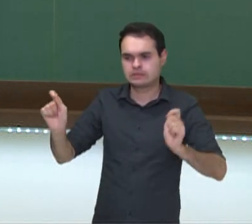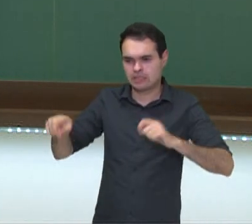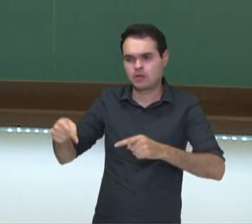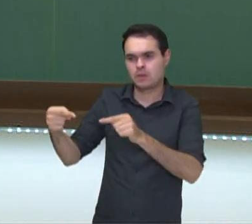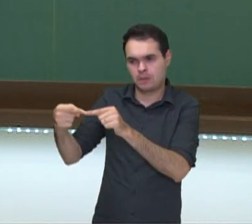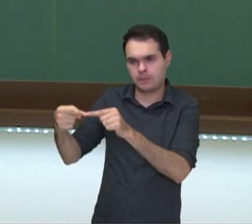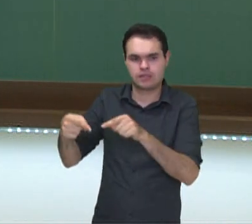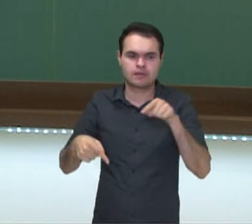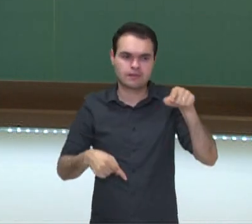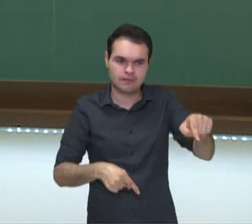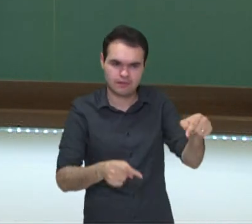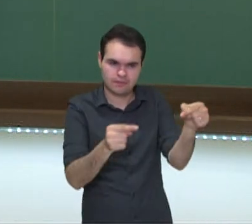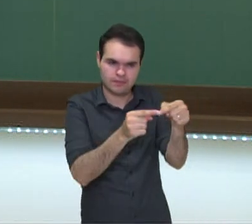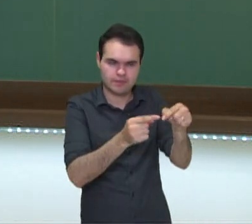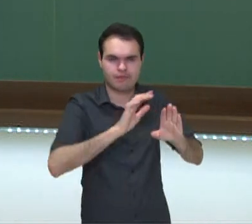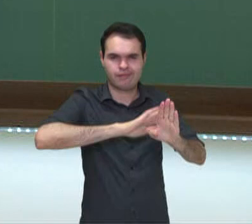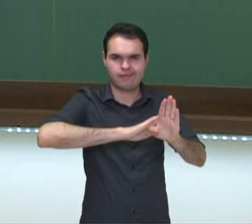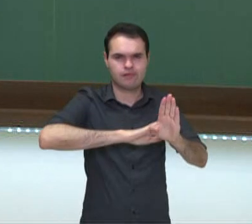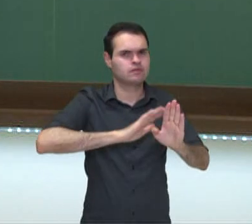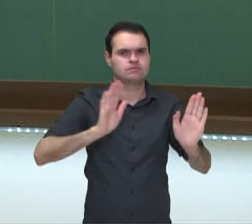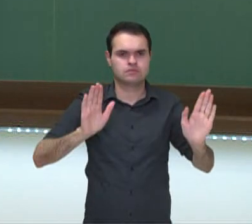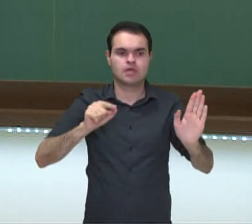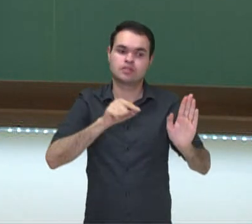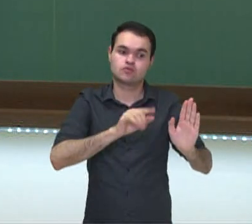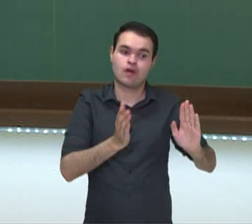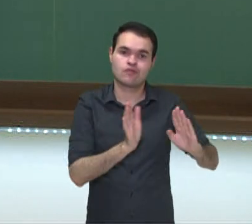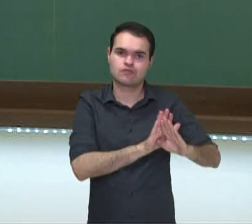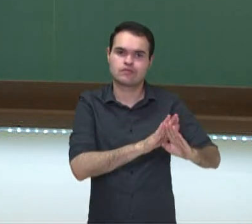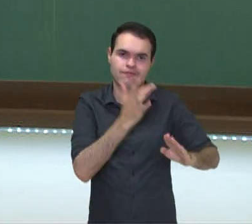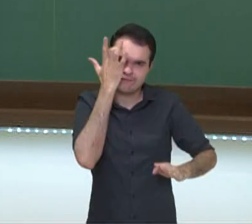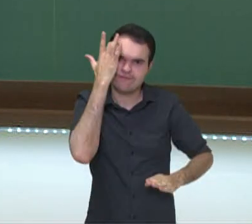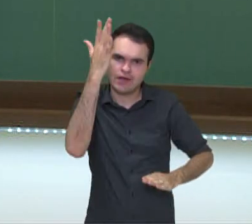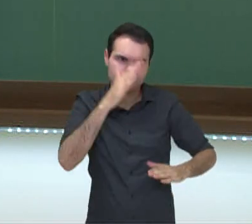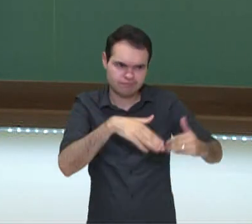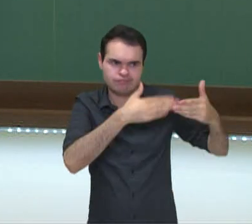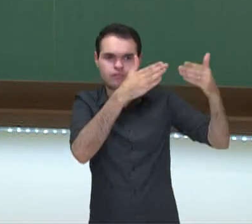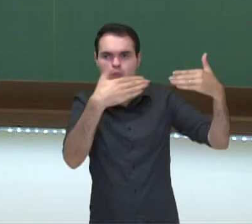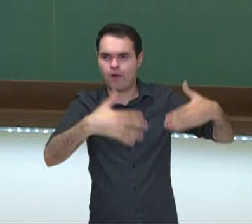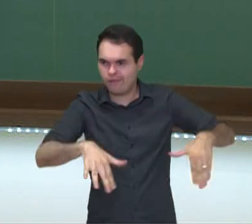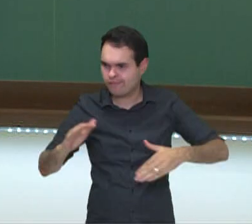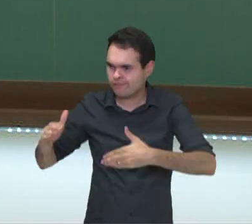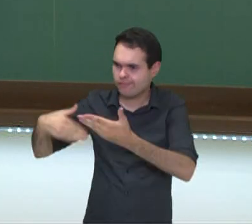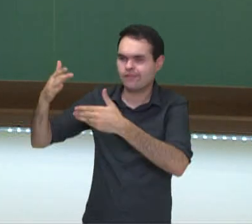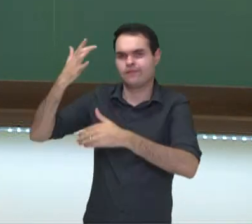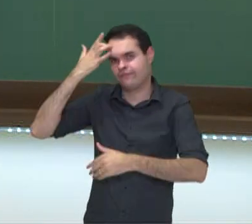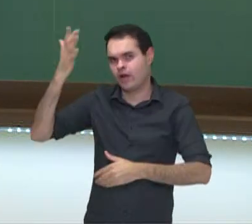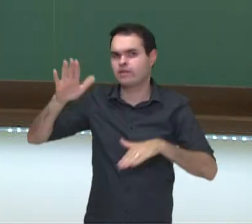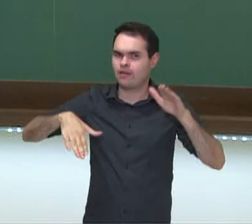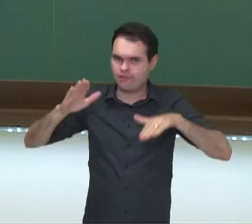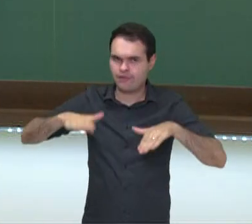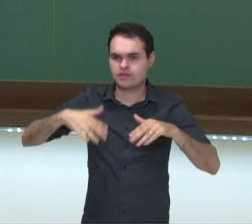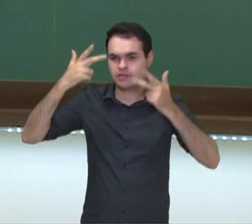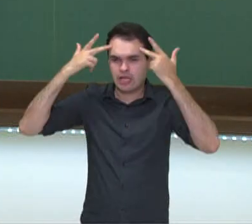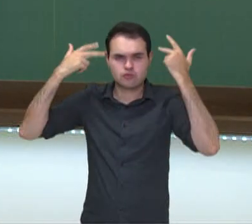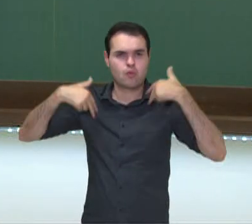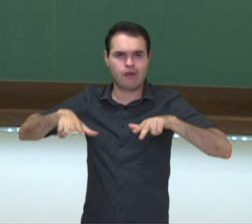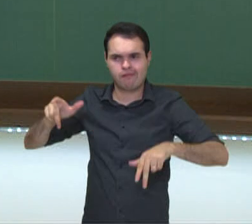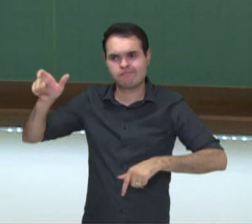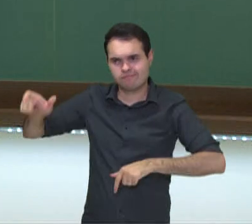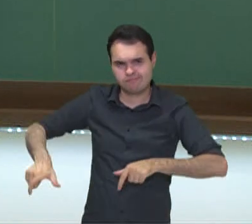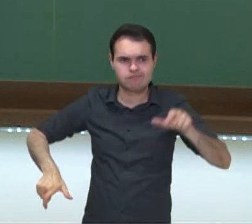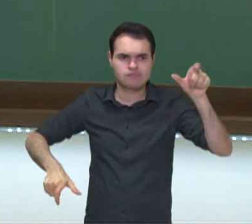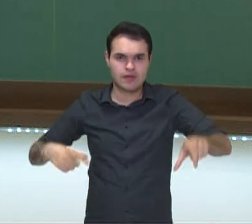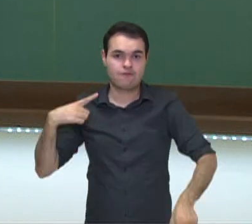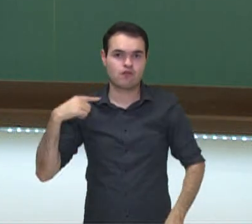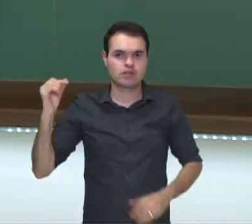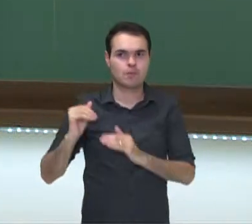fatores subjetivos, é claro que contribuem. Se a pessoa ela tem mais desenvoltura naturalmente, mais